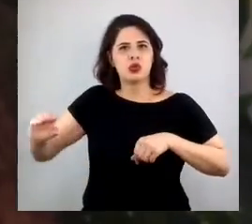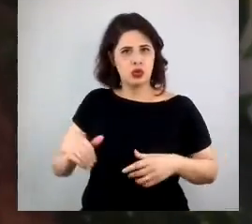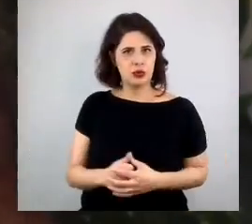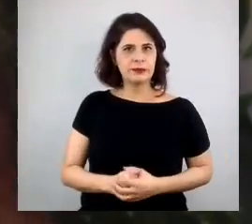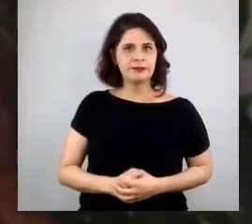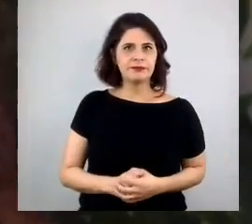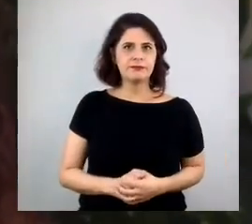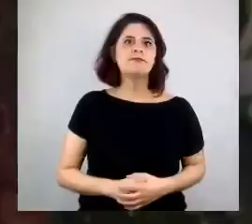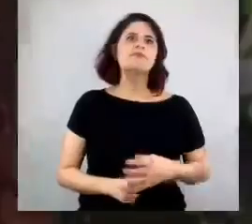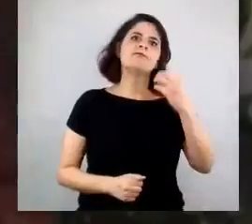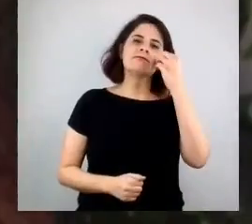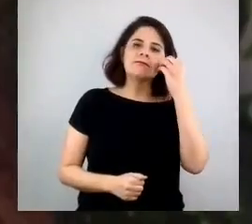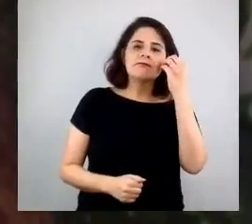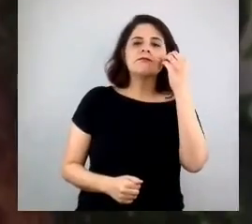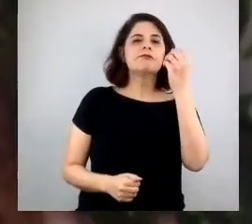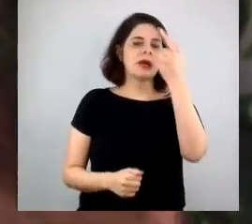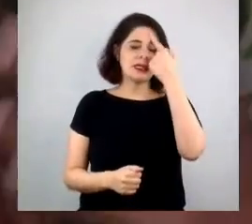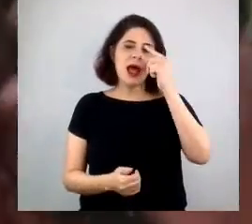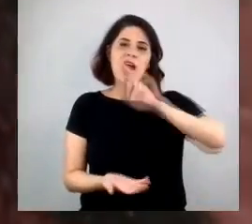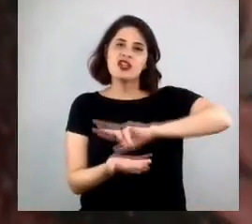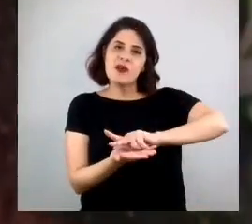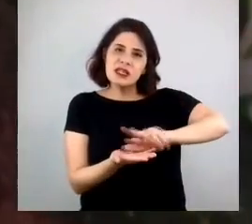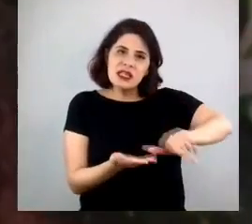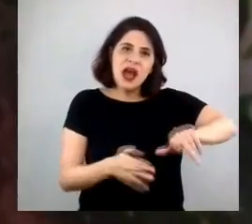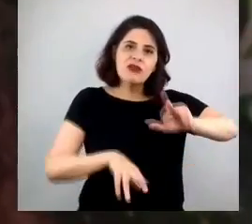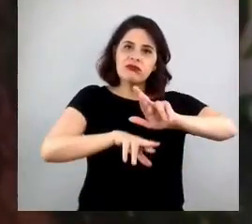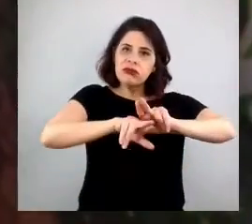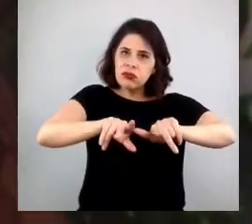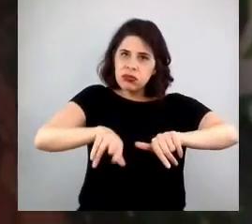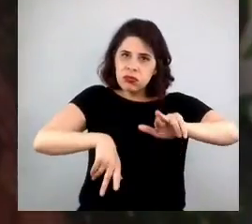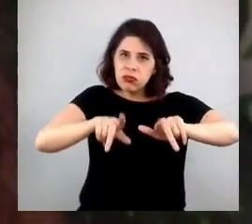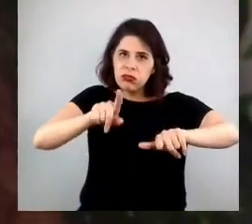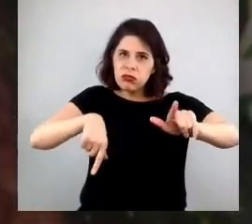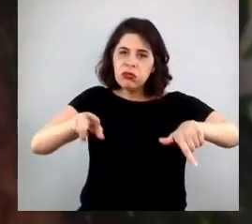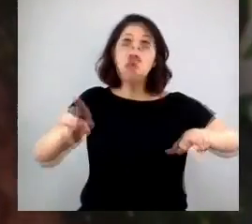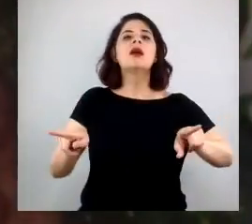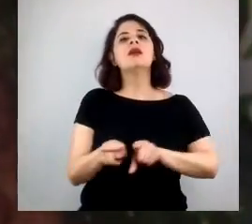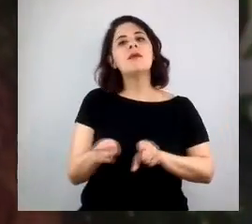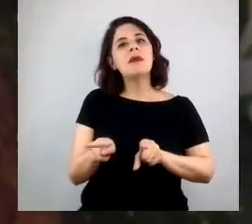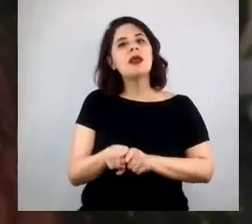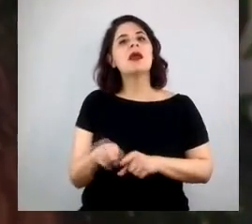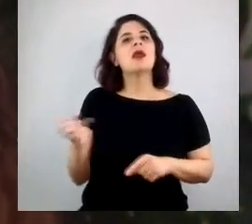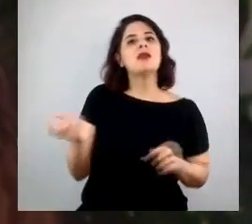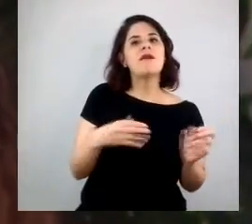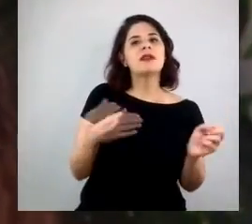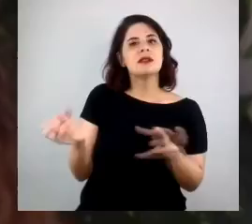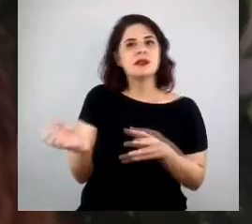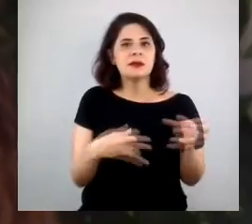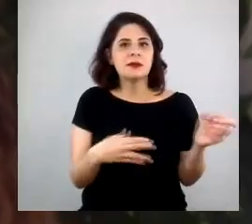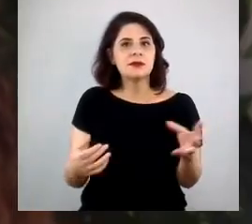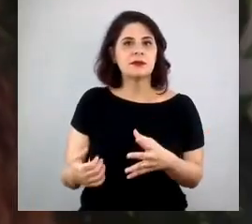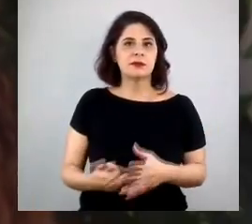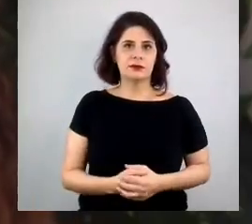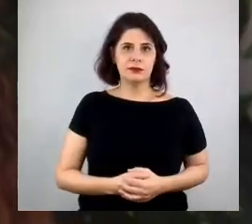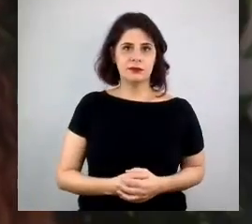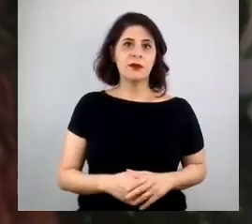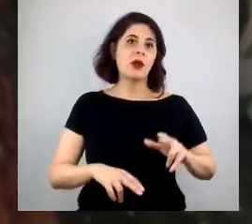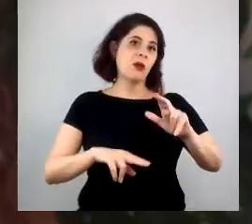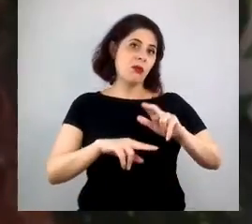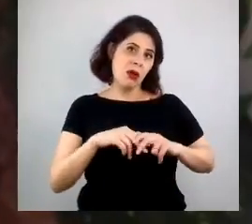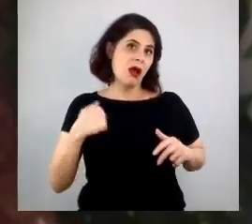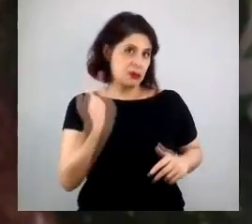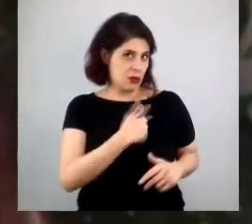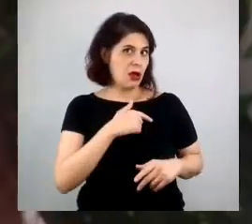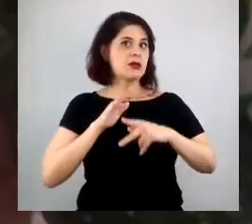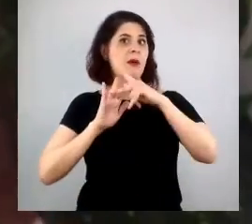da diversidade e inovação, por conta de projetos que a gente está desenvolvendo agora na